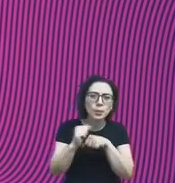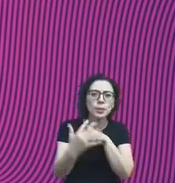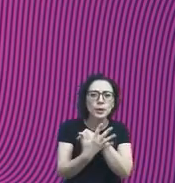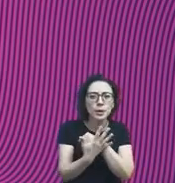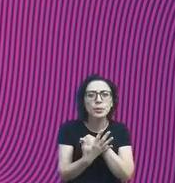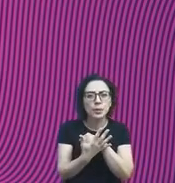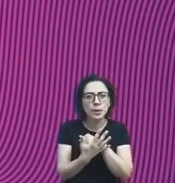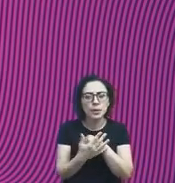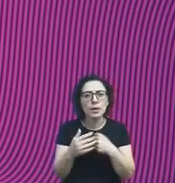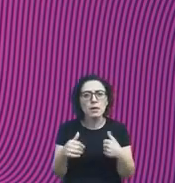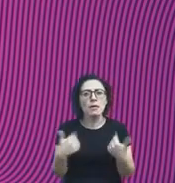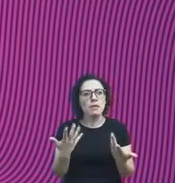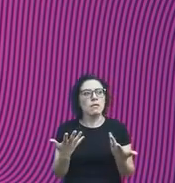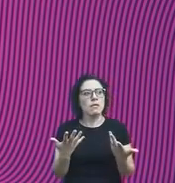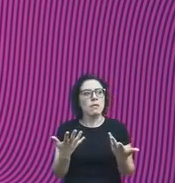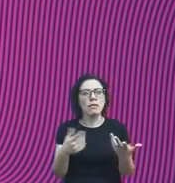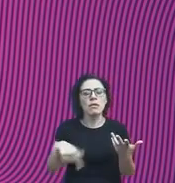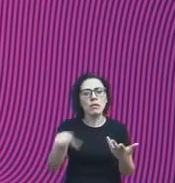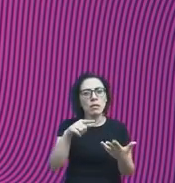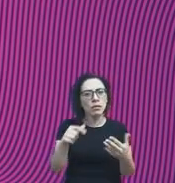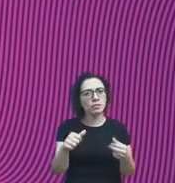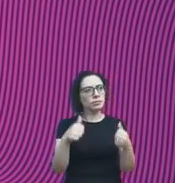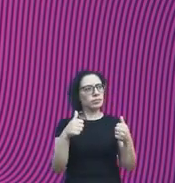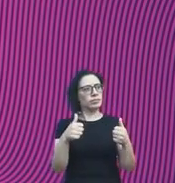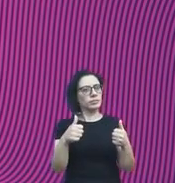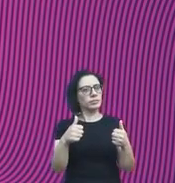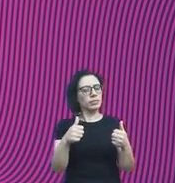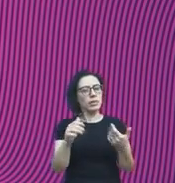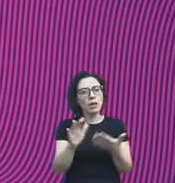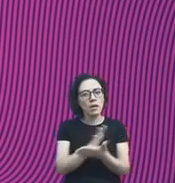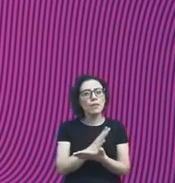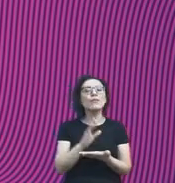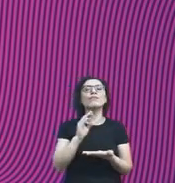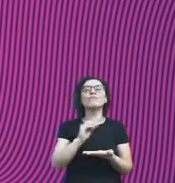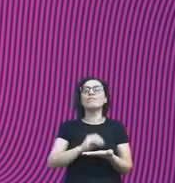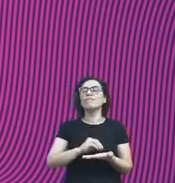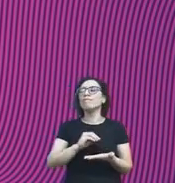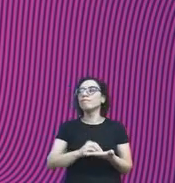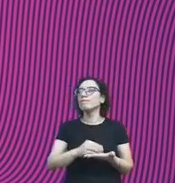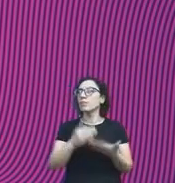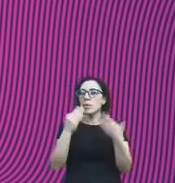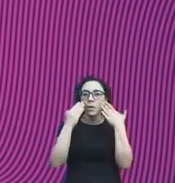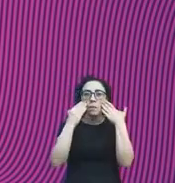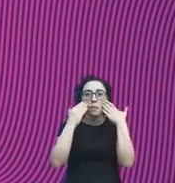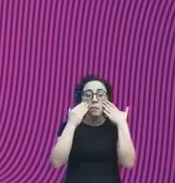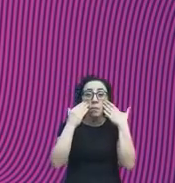estamos em alguns pontos, ou muitos, de um esgotamento